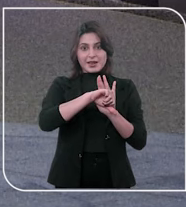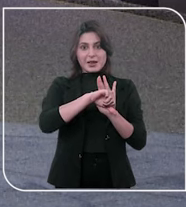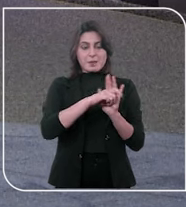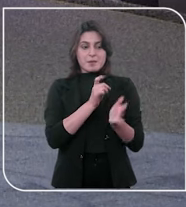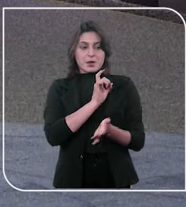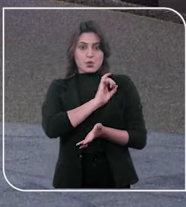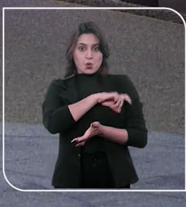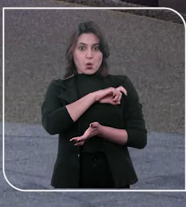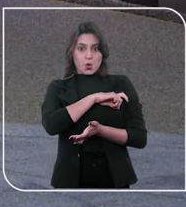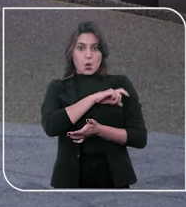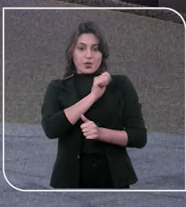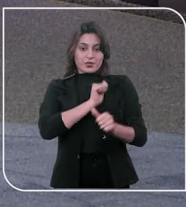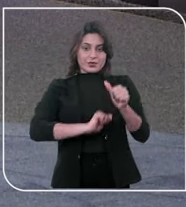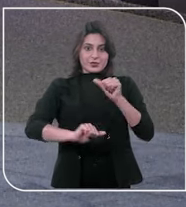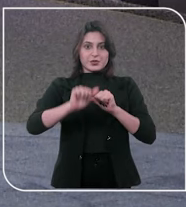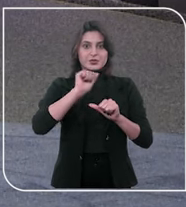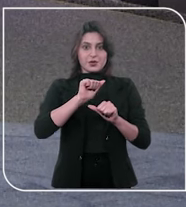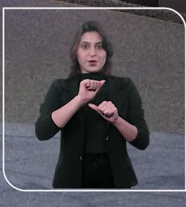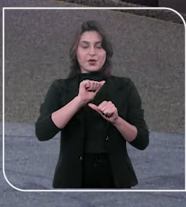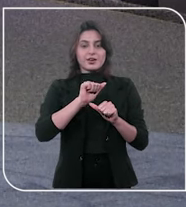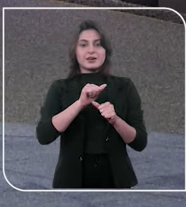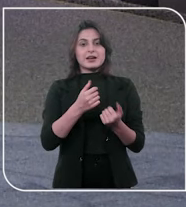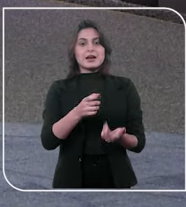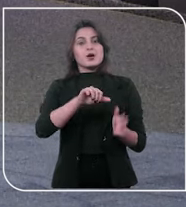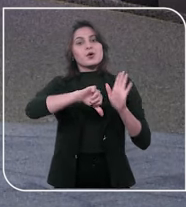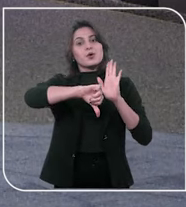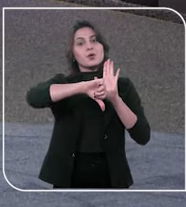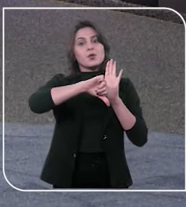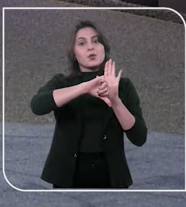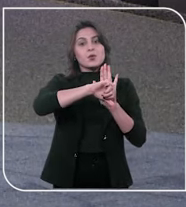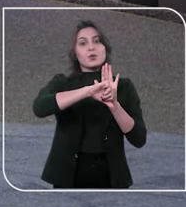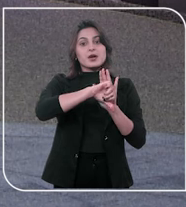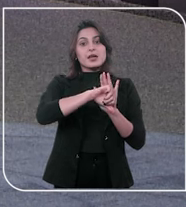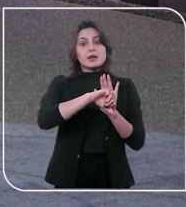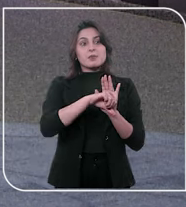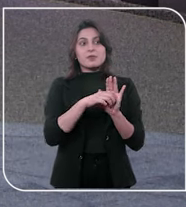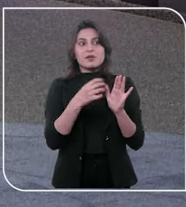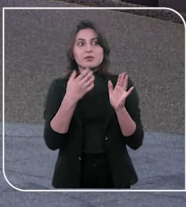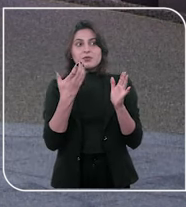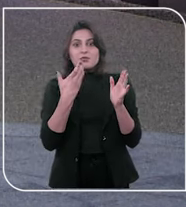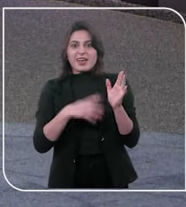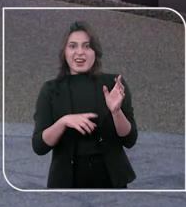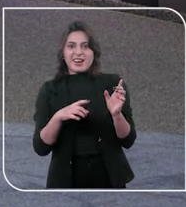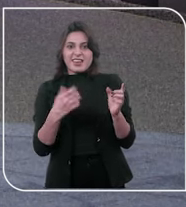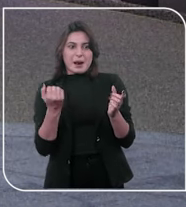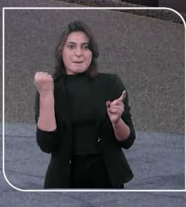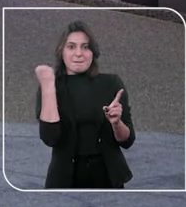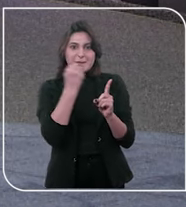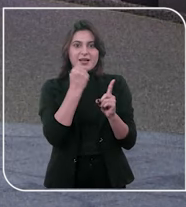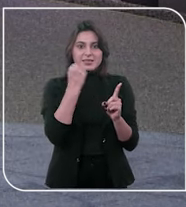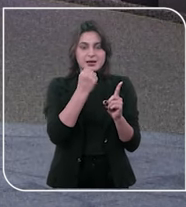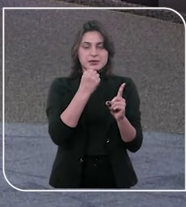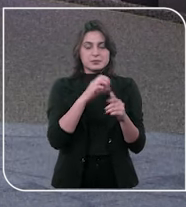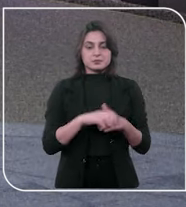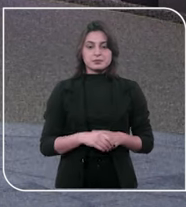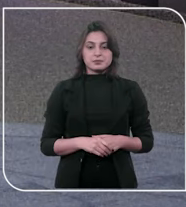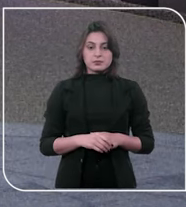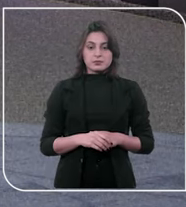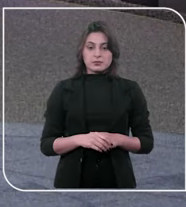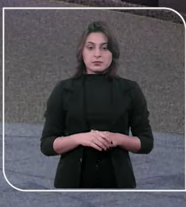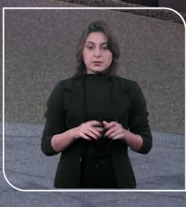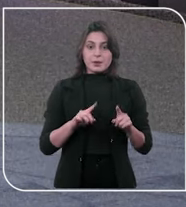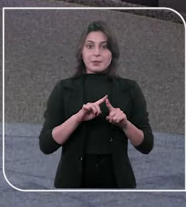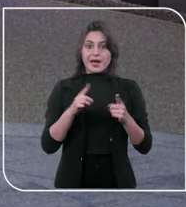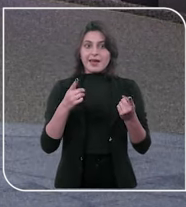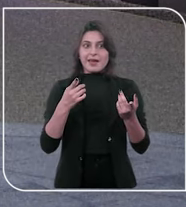na verdade, essa competência do tribunal do júri. E um dos exemplos seria o homicídio na direção de veículo. E a quem cabe